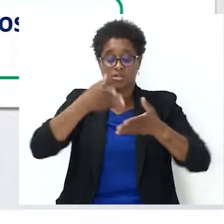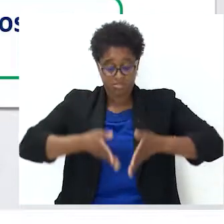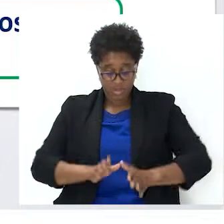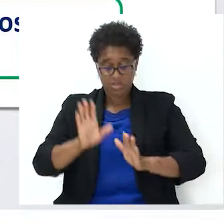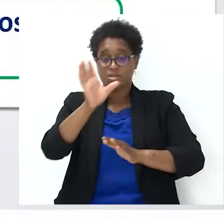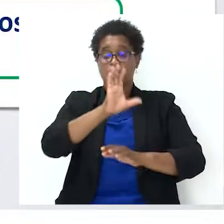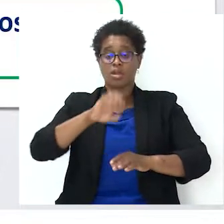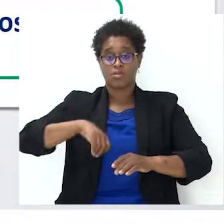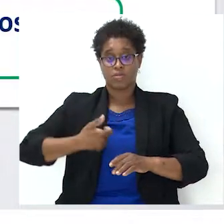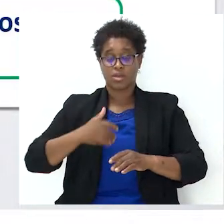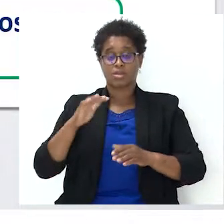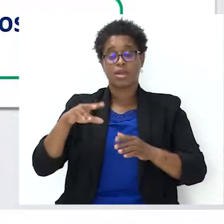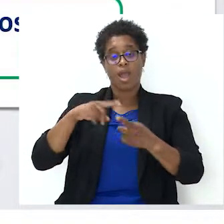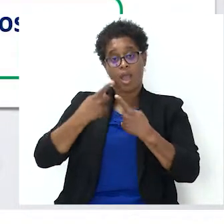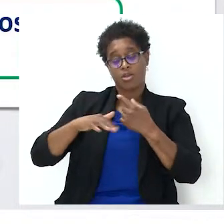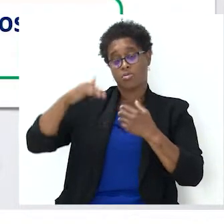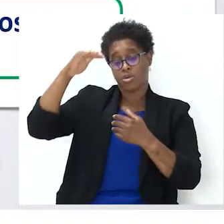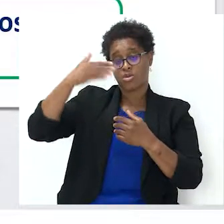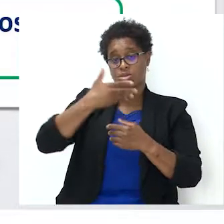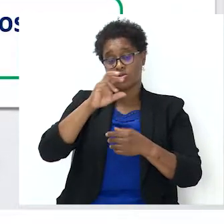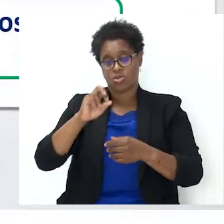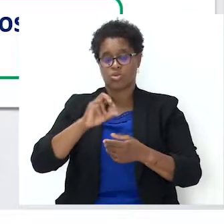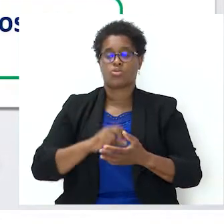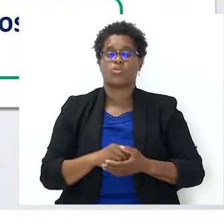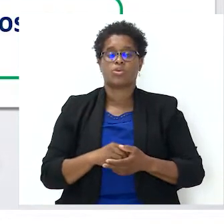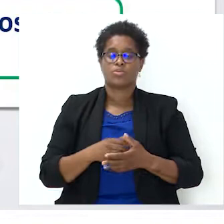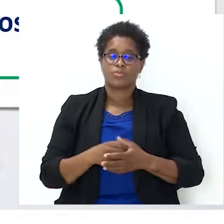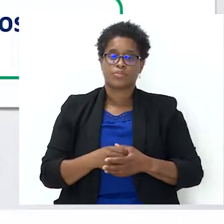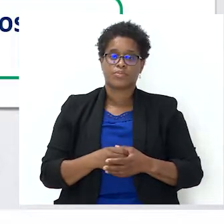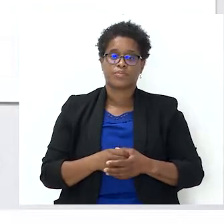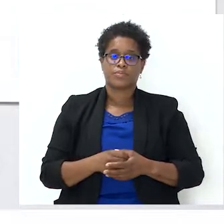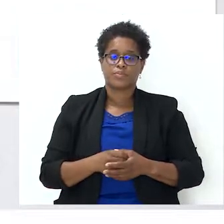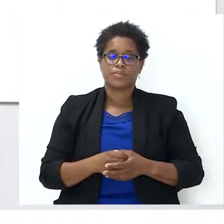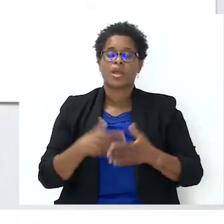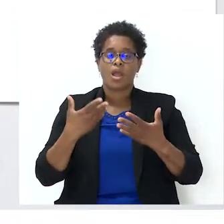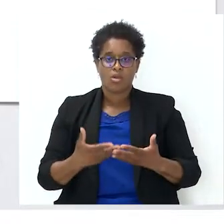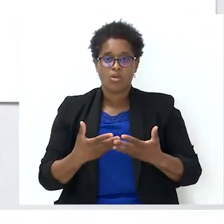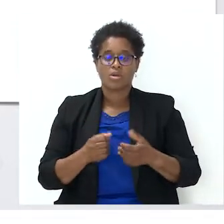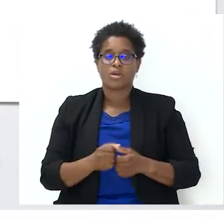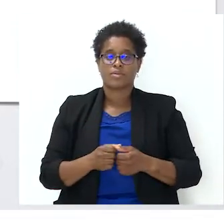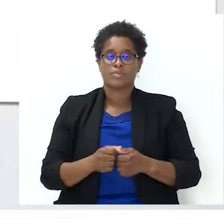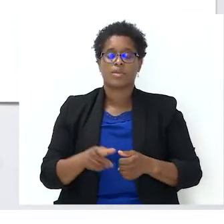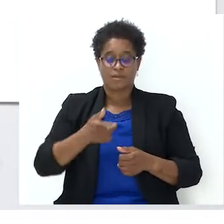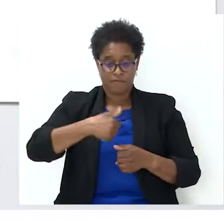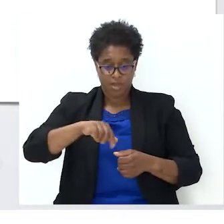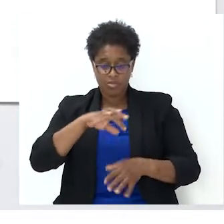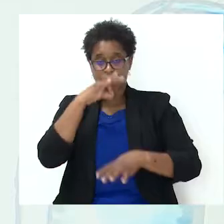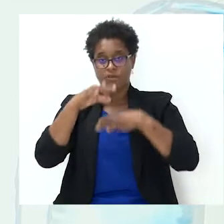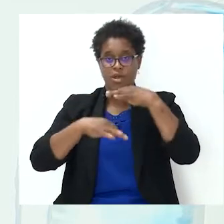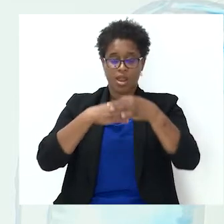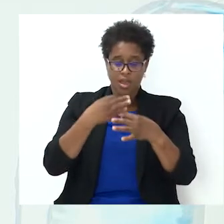nacionais maiores de 18 anos. Agora, vamos